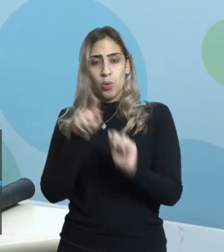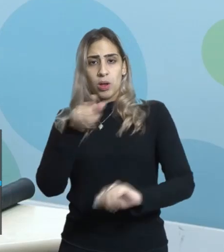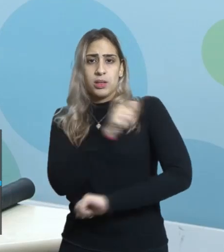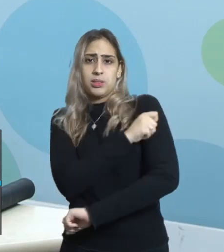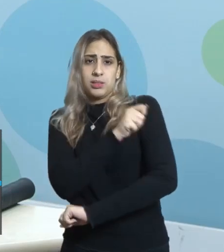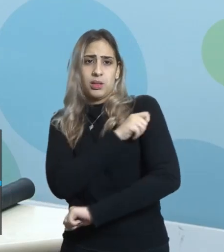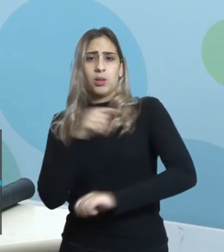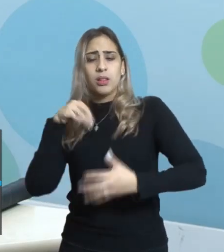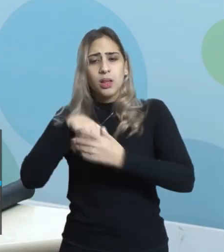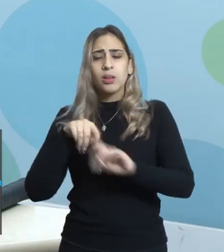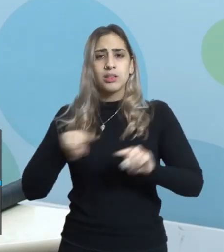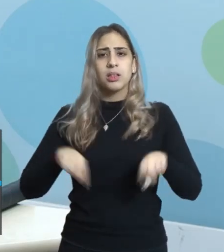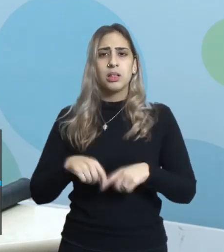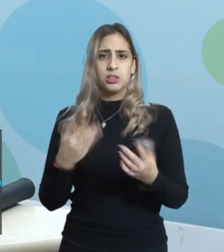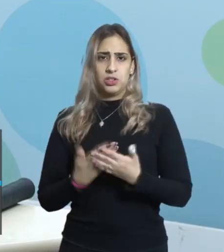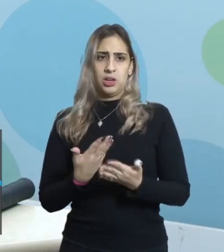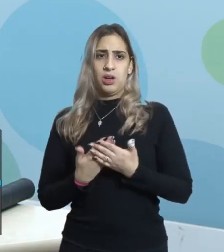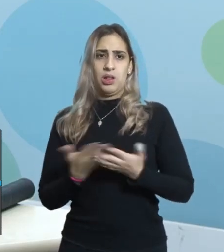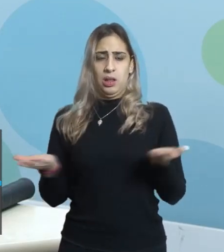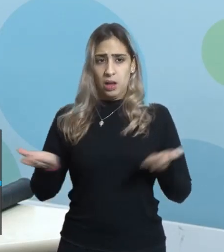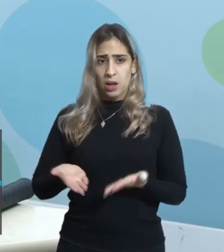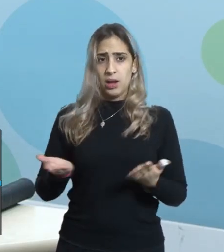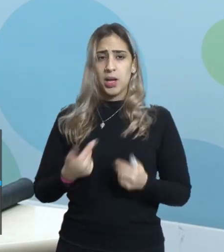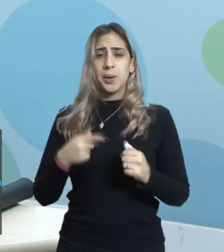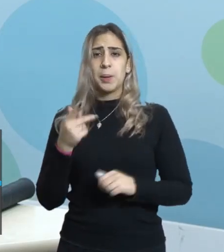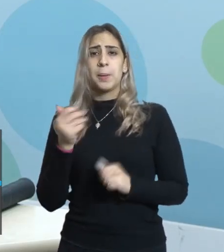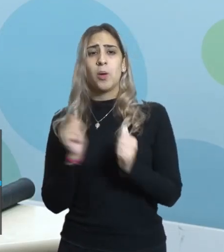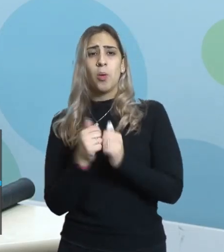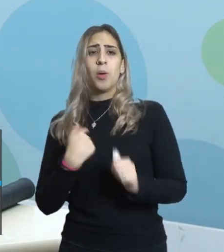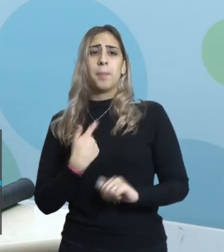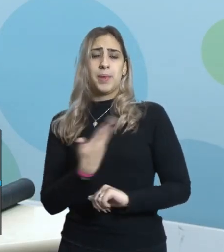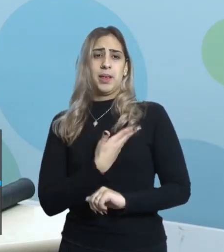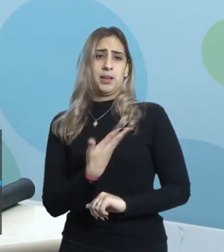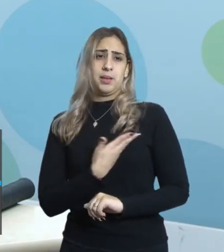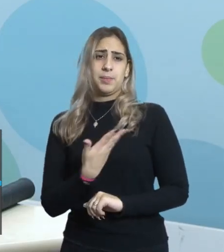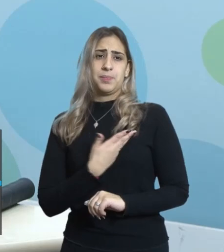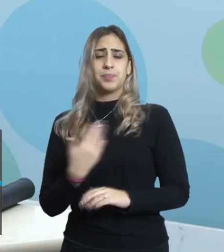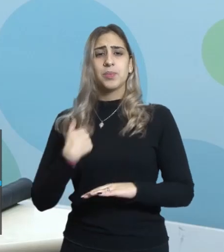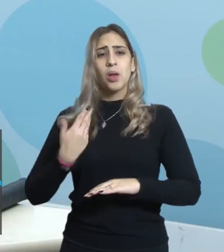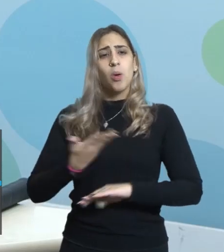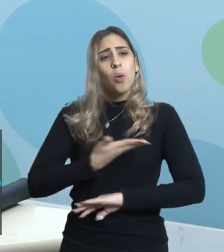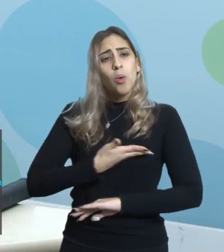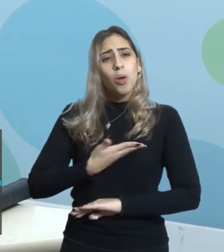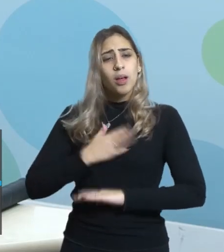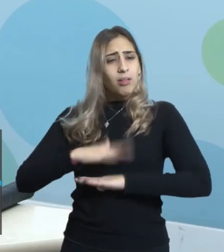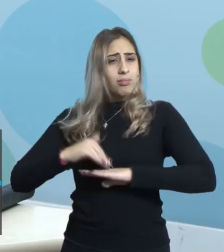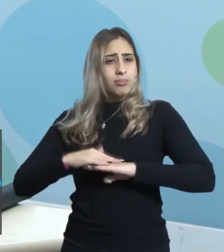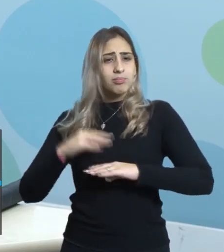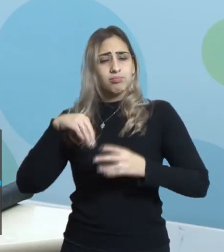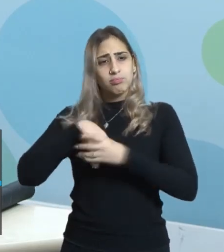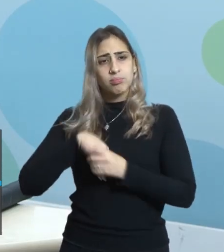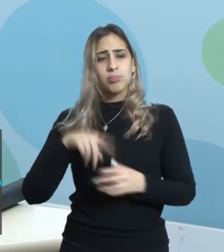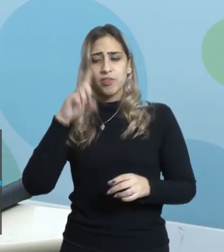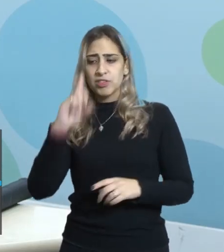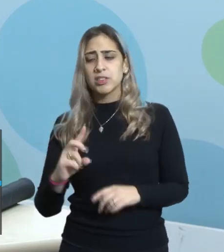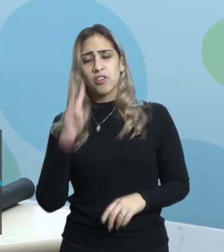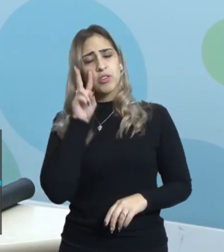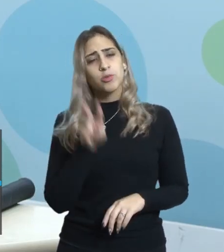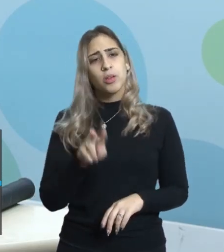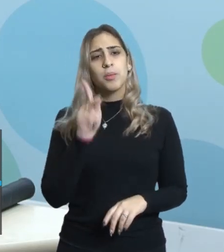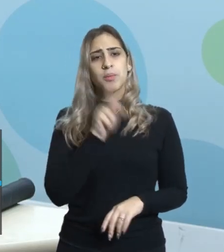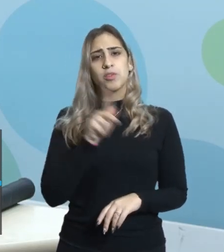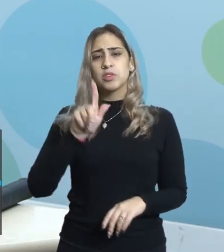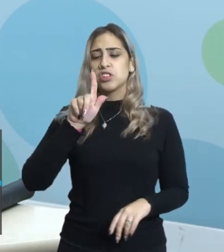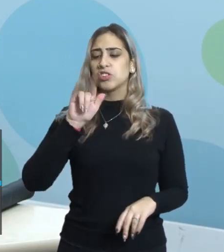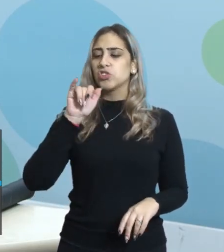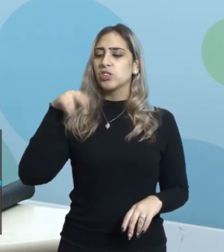dentro de sala de aula. Agora, com a minha amiga, colega da área da deficiência visual, professora